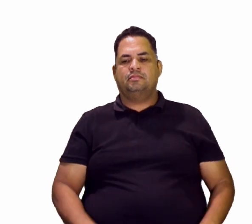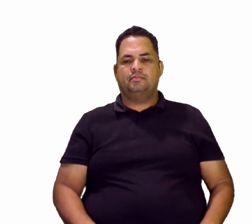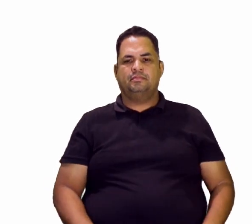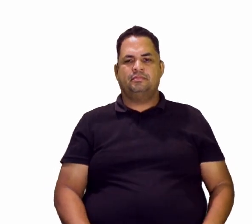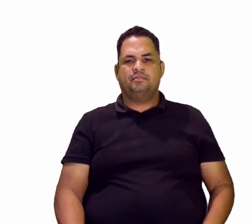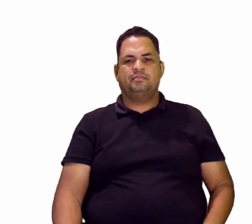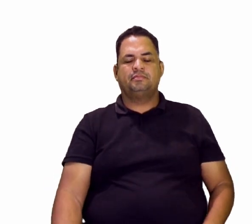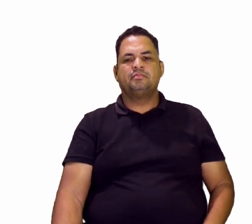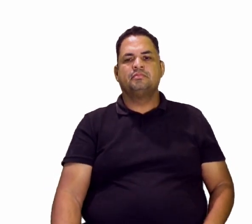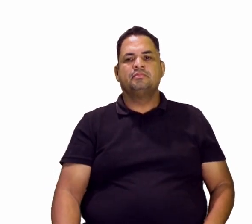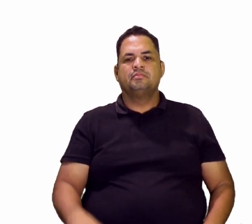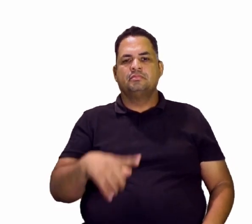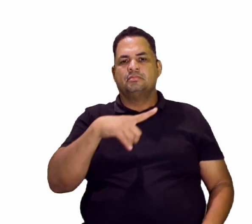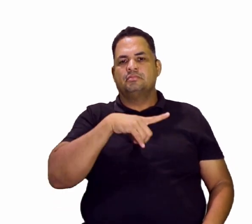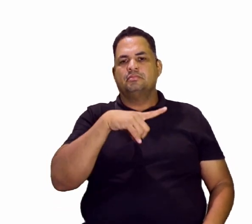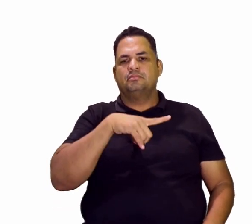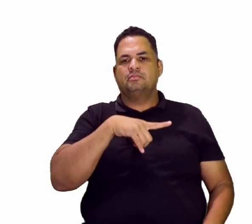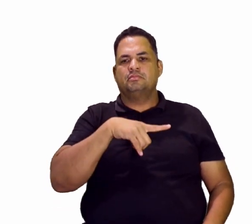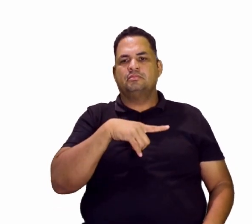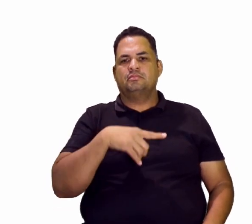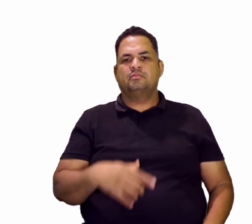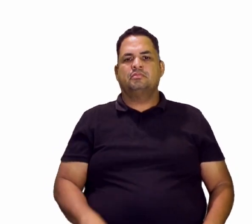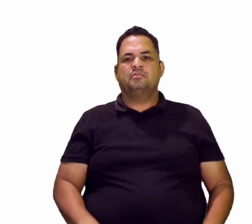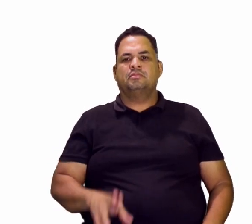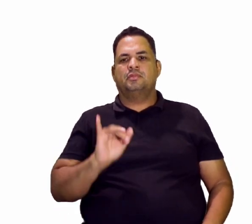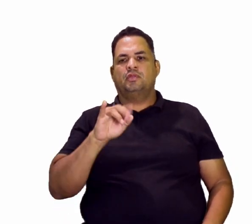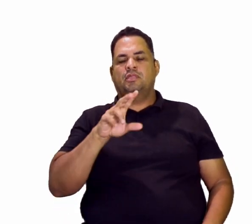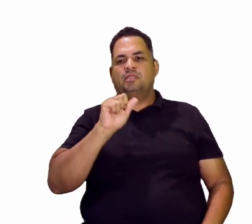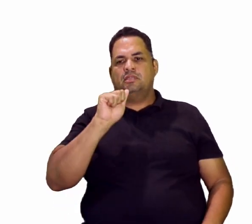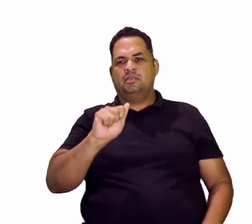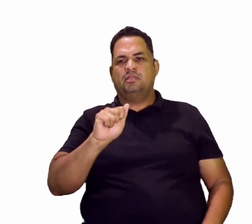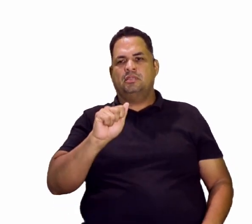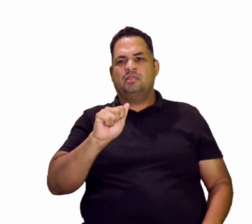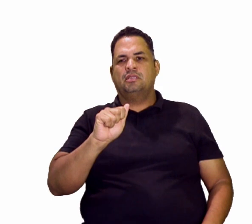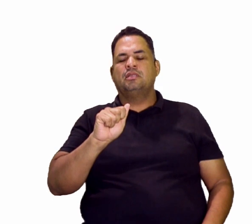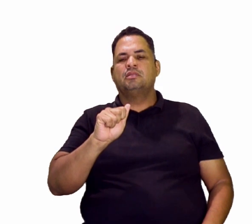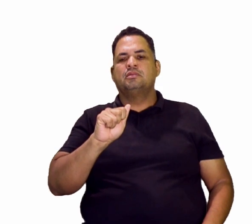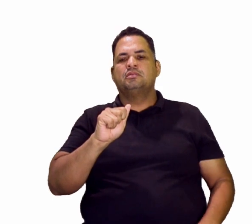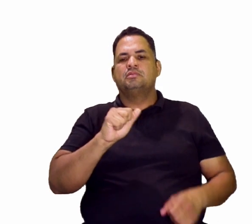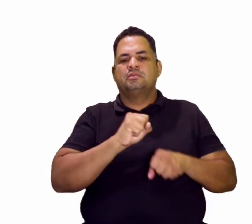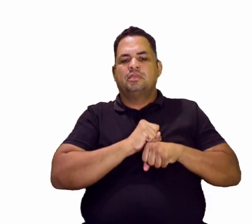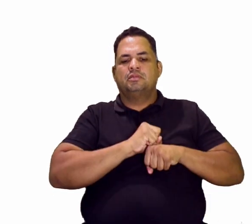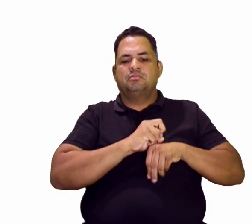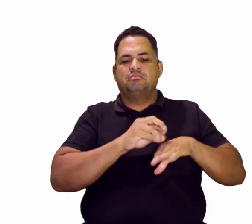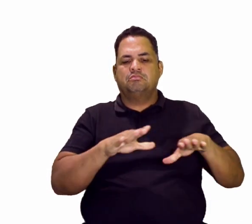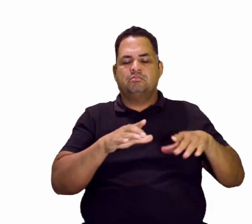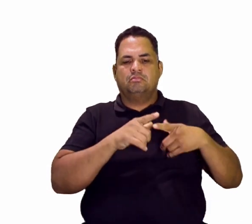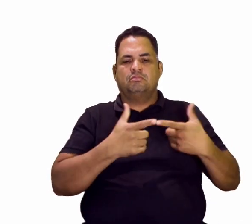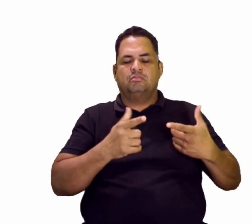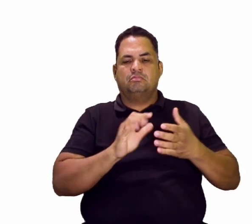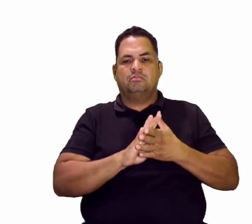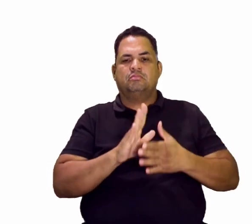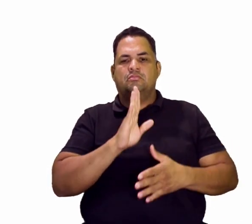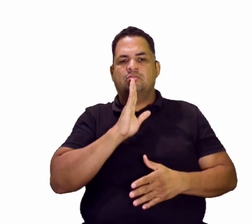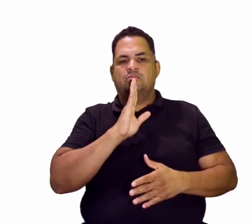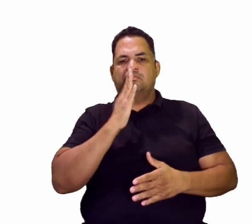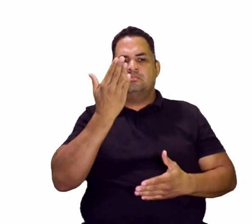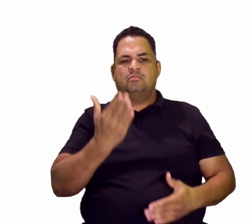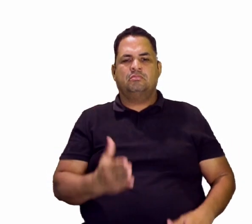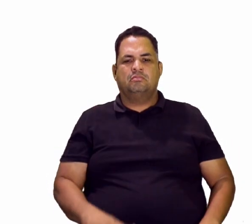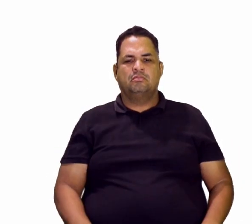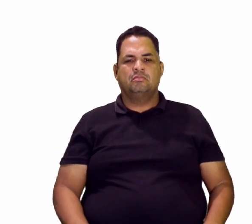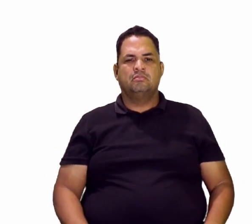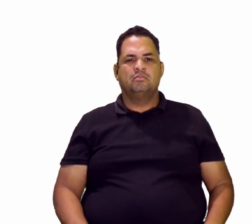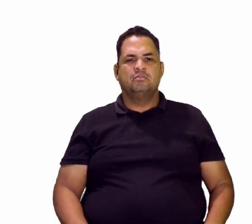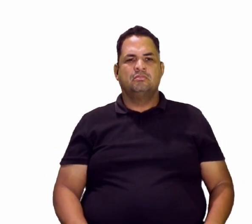tá? Sendo o vírus influenza A responsável pelas grandes pandemias. Vamos conhecê-los?